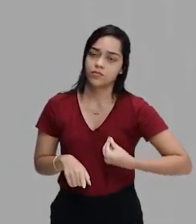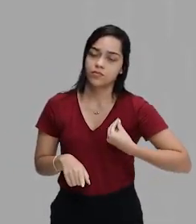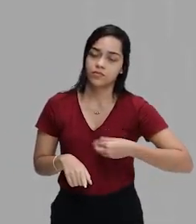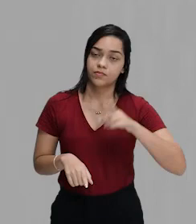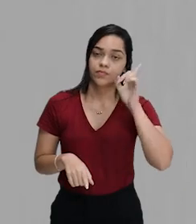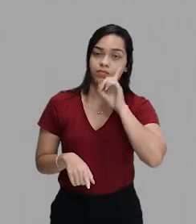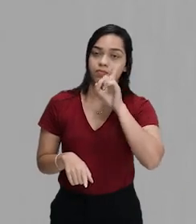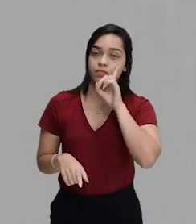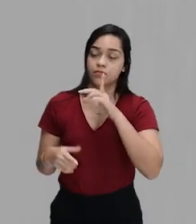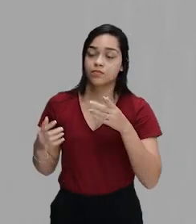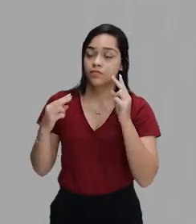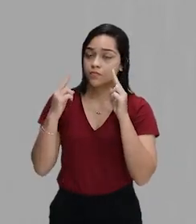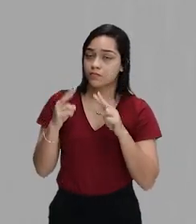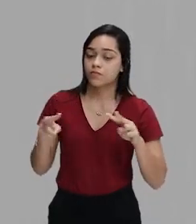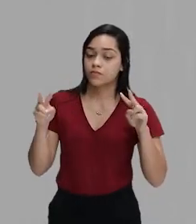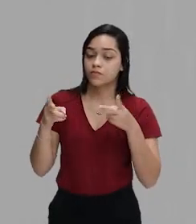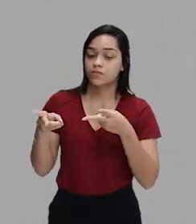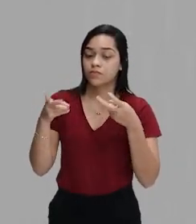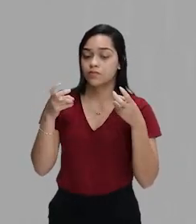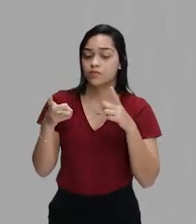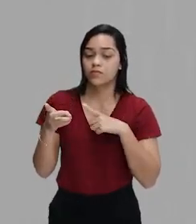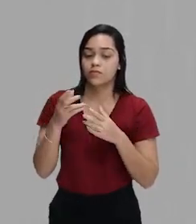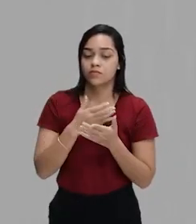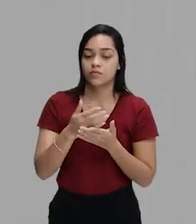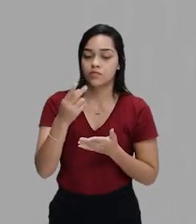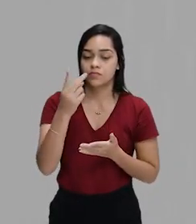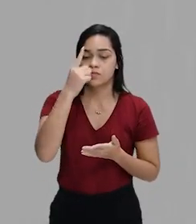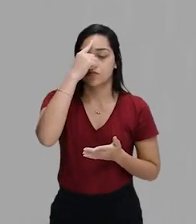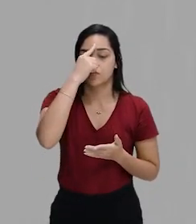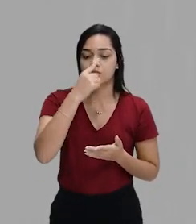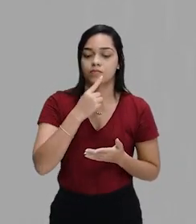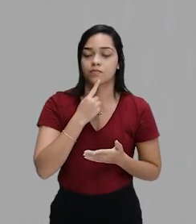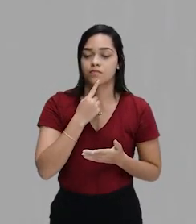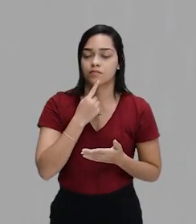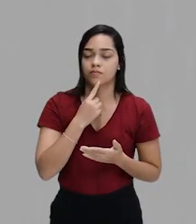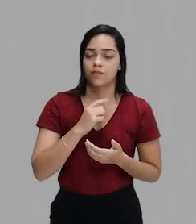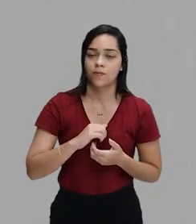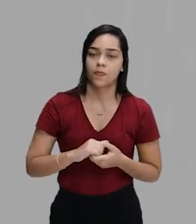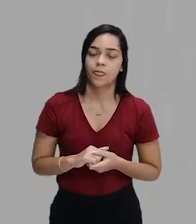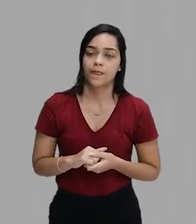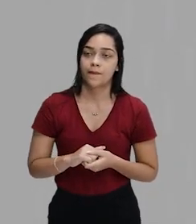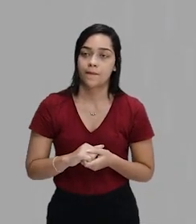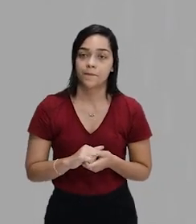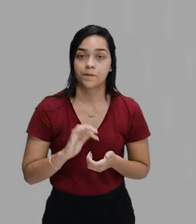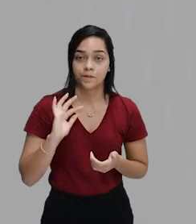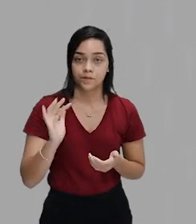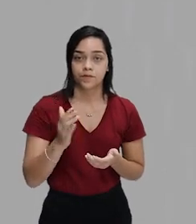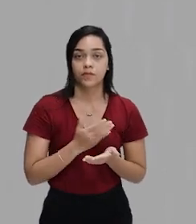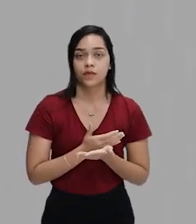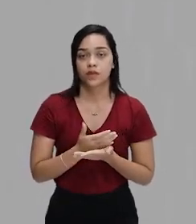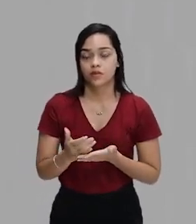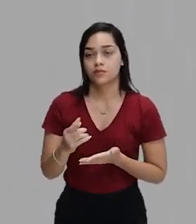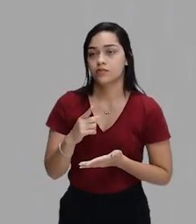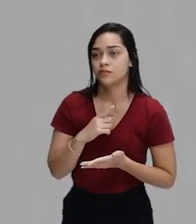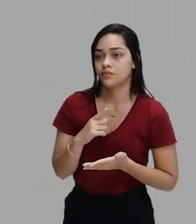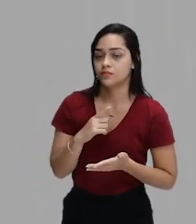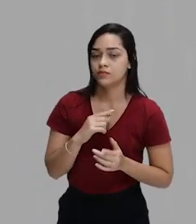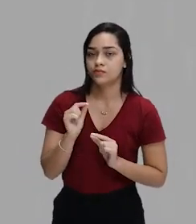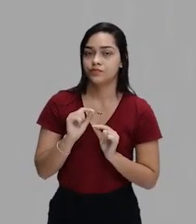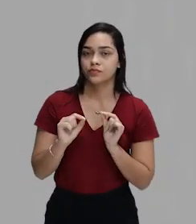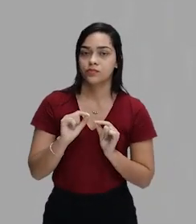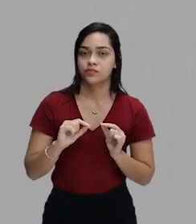Unidos. Então, observem bem aqui, a partir dessas duas imagens, que nós já começamos a ter um